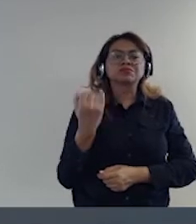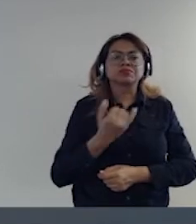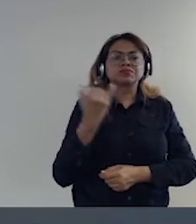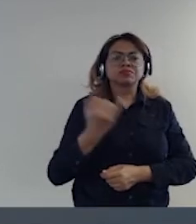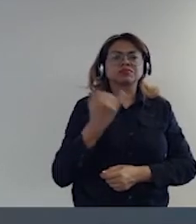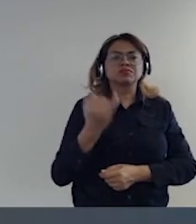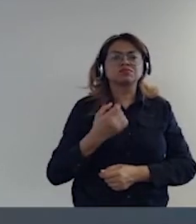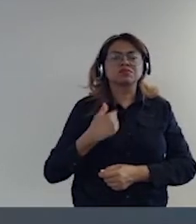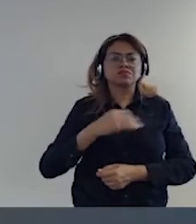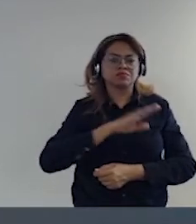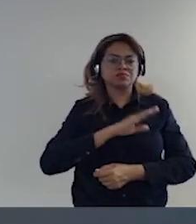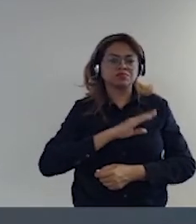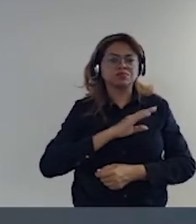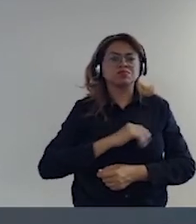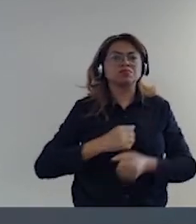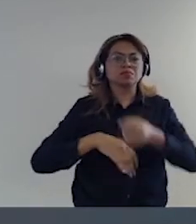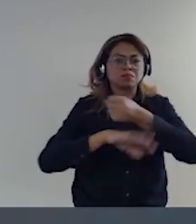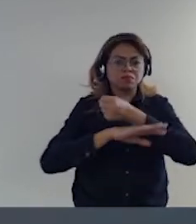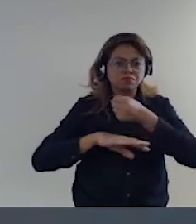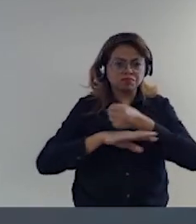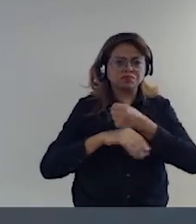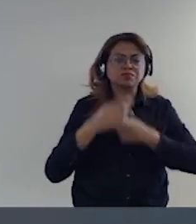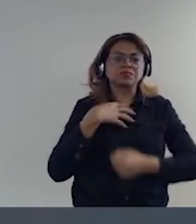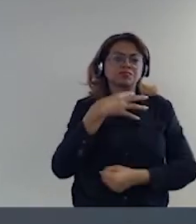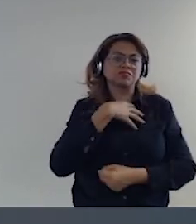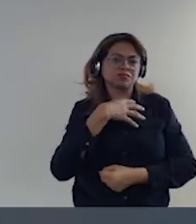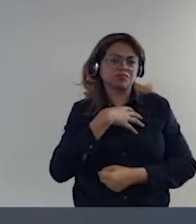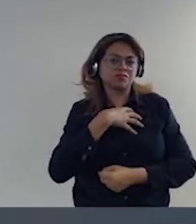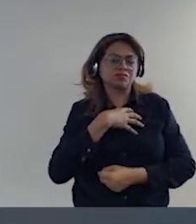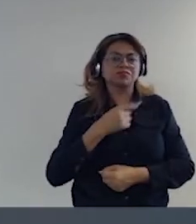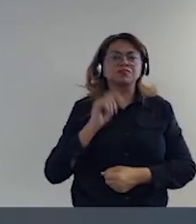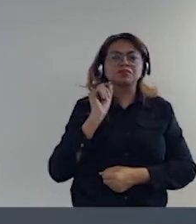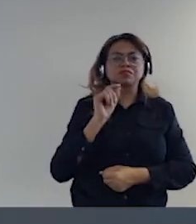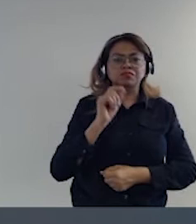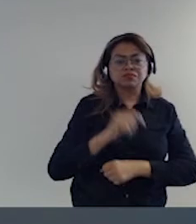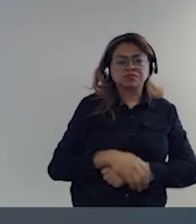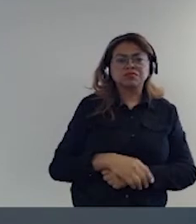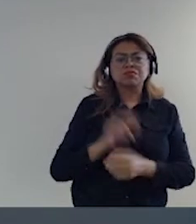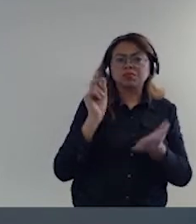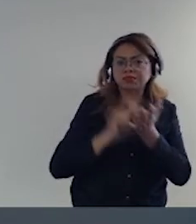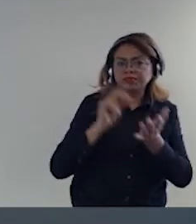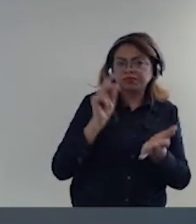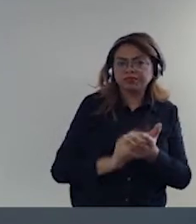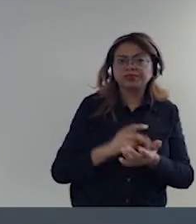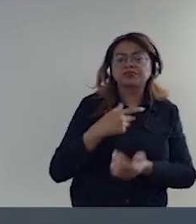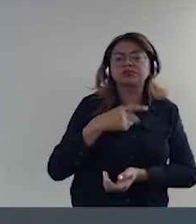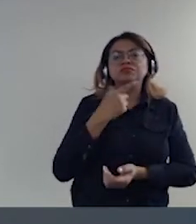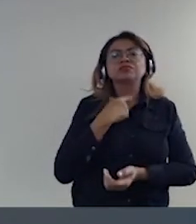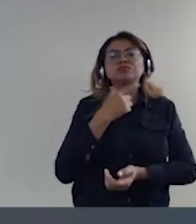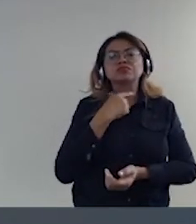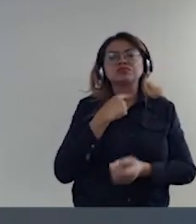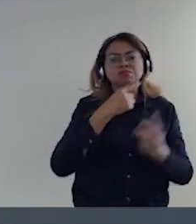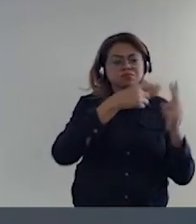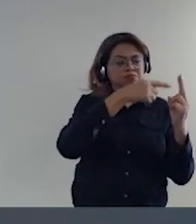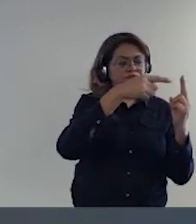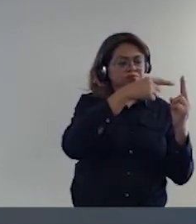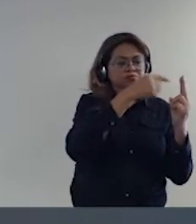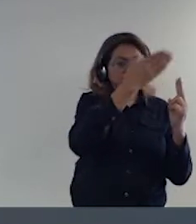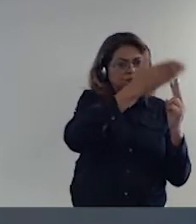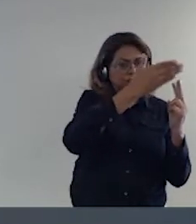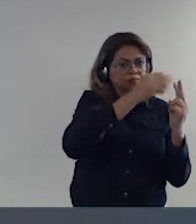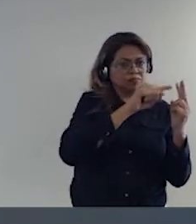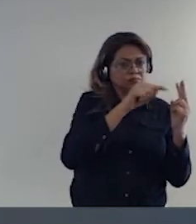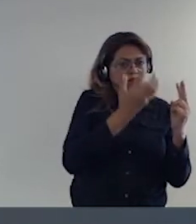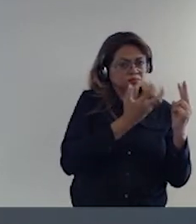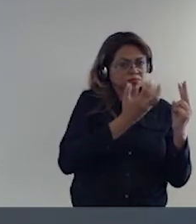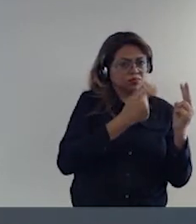importância de preservar o sentido, né, do que, de fato, foi a intenção das partes. Né? De alguma forma,